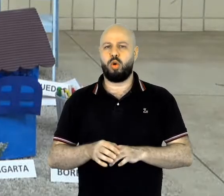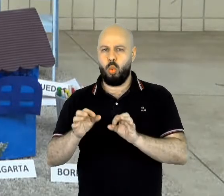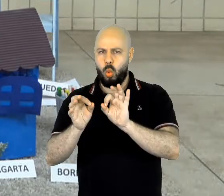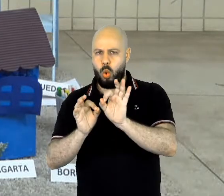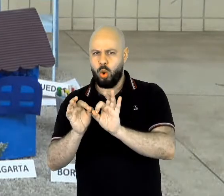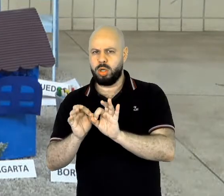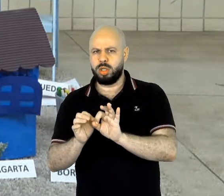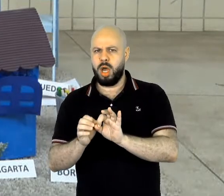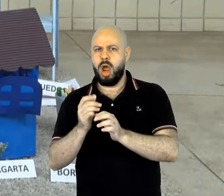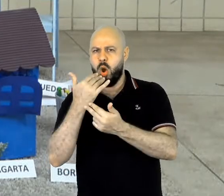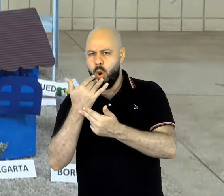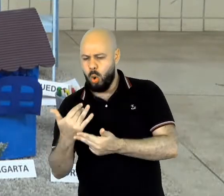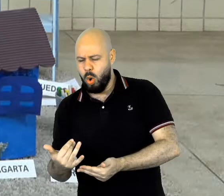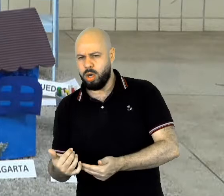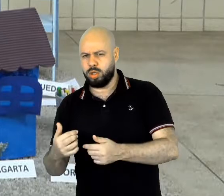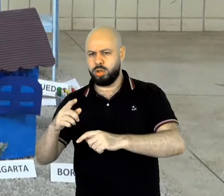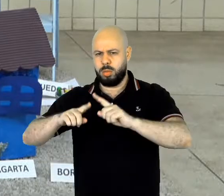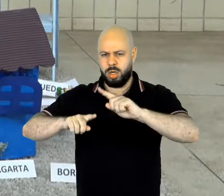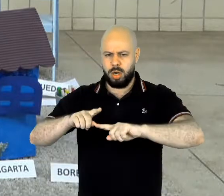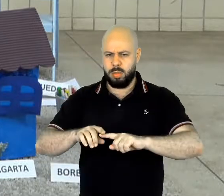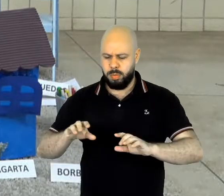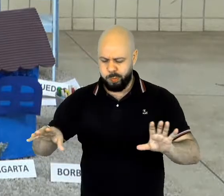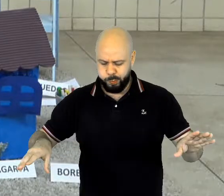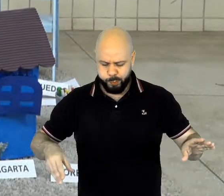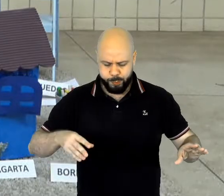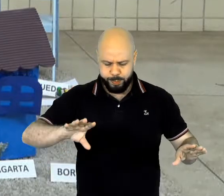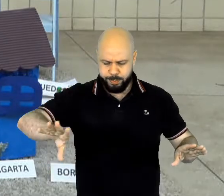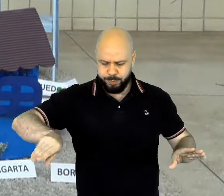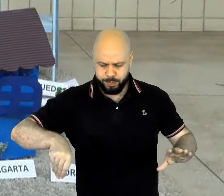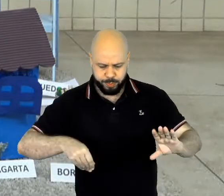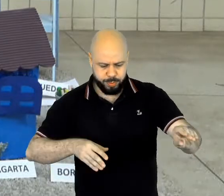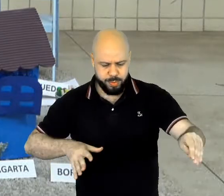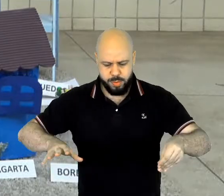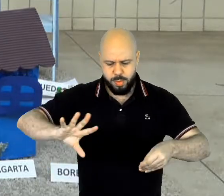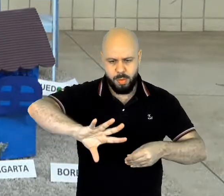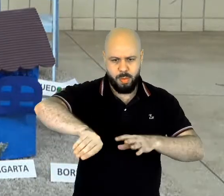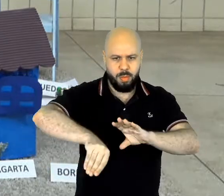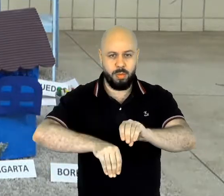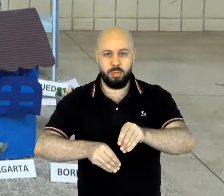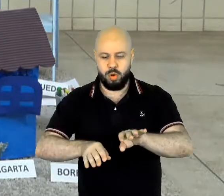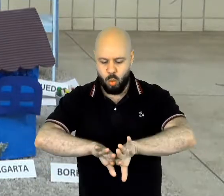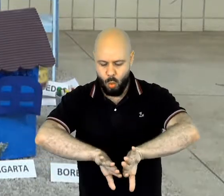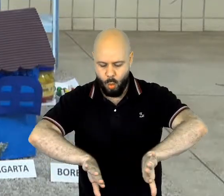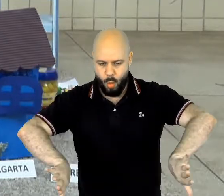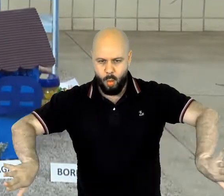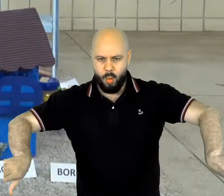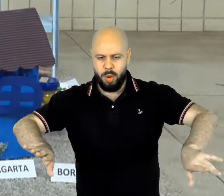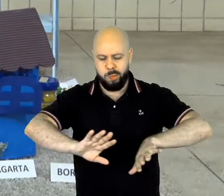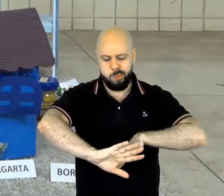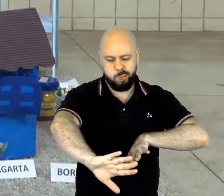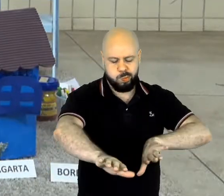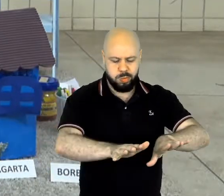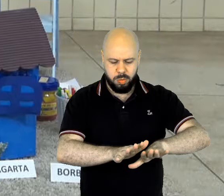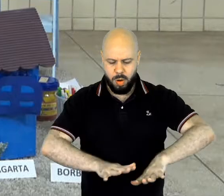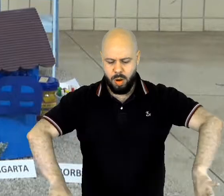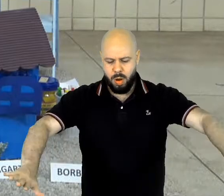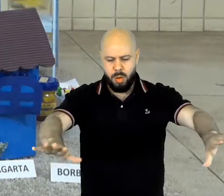cores, assim, do jeito que eu estou fazendo, e vai deixar o espaço livre para a sua criança.